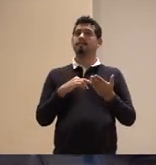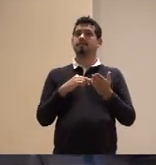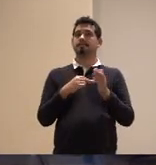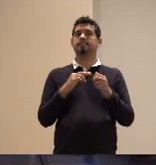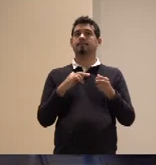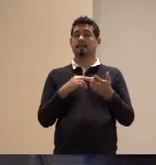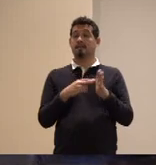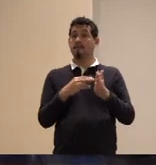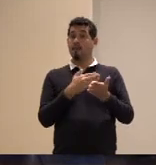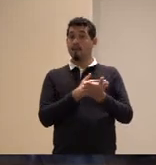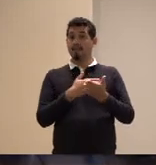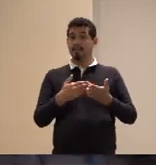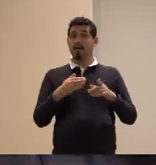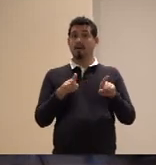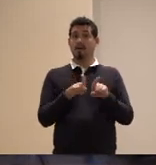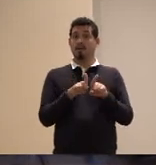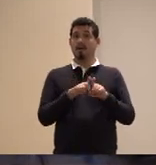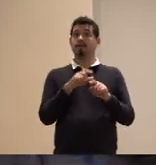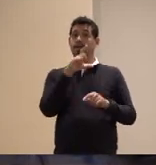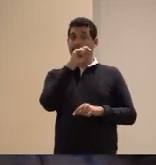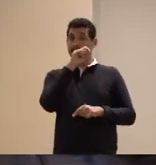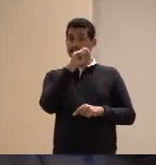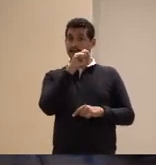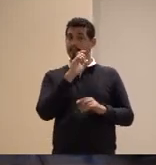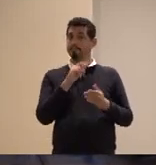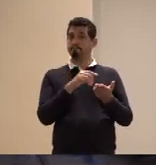município de Capinzal apresentar a experiência.